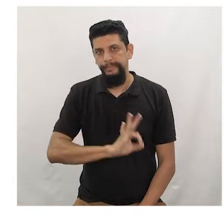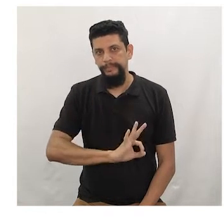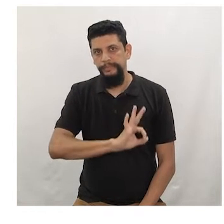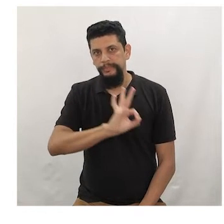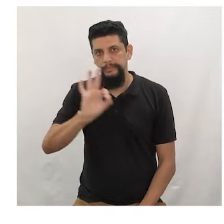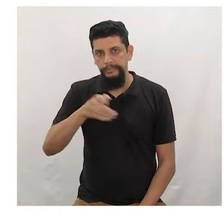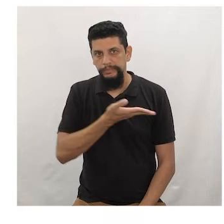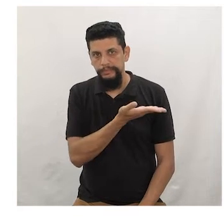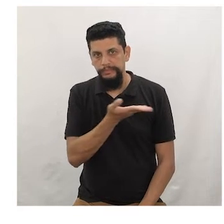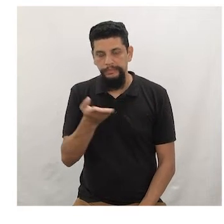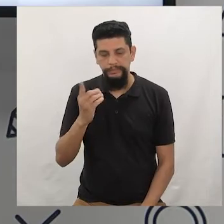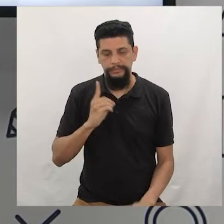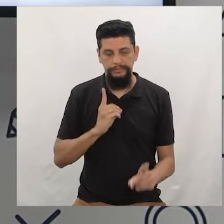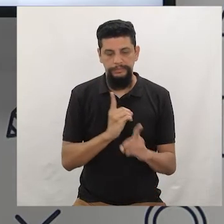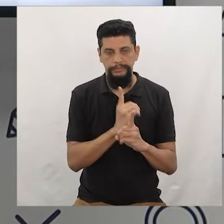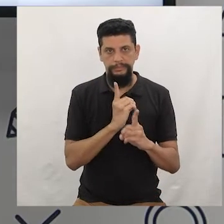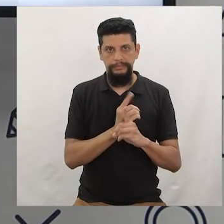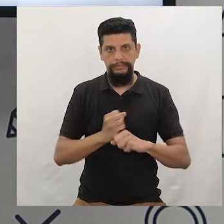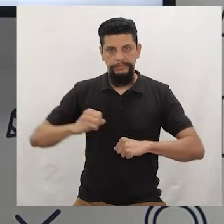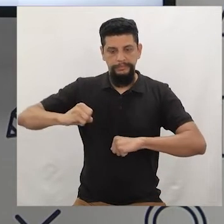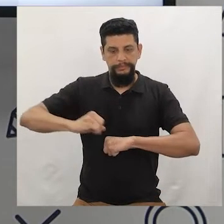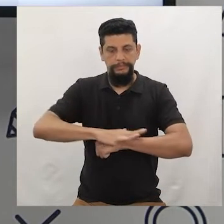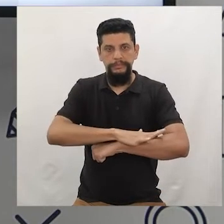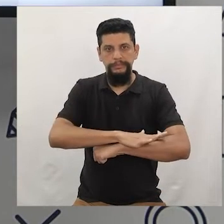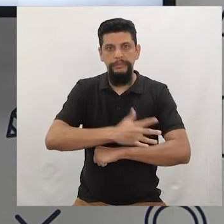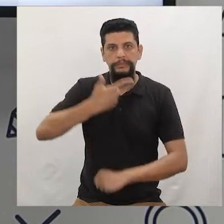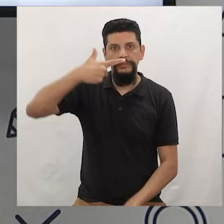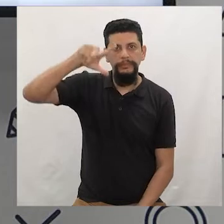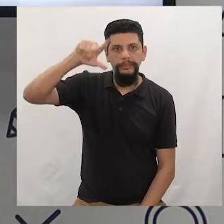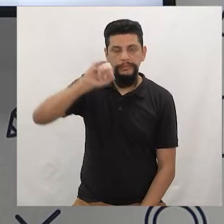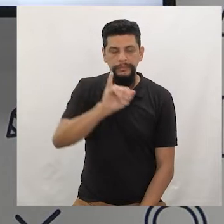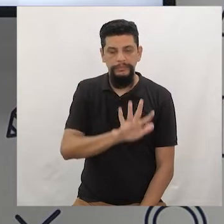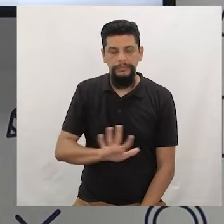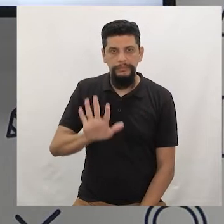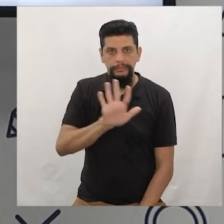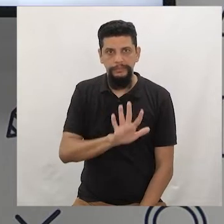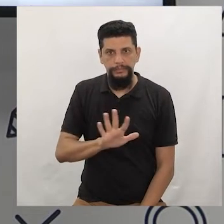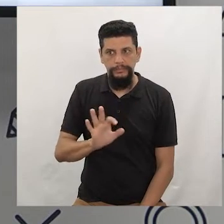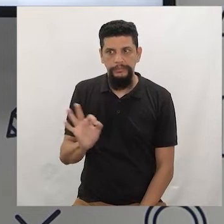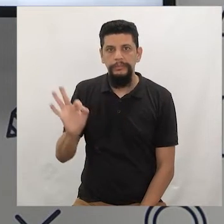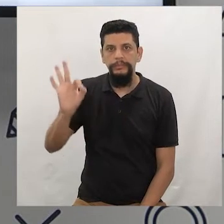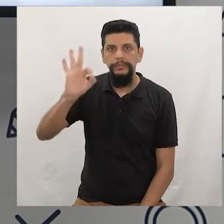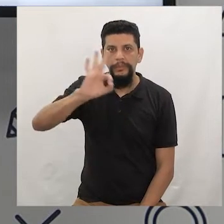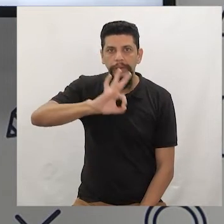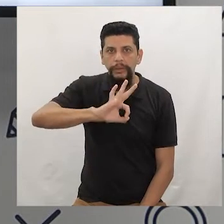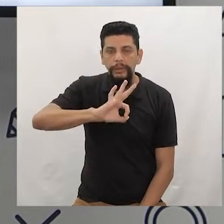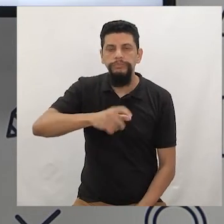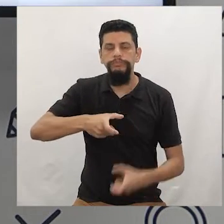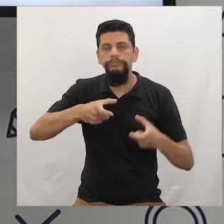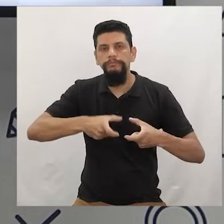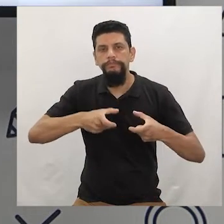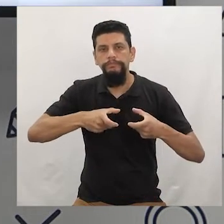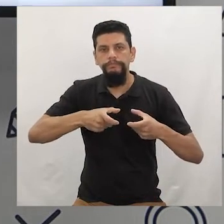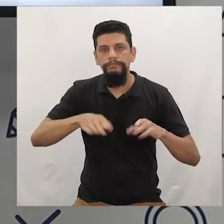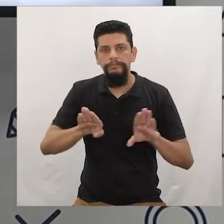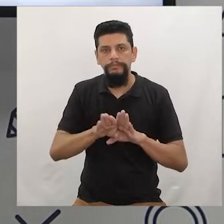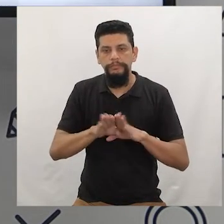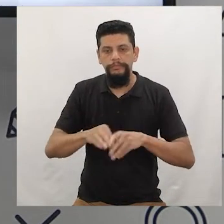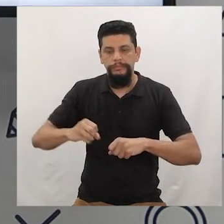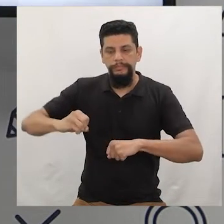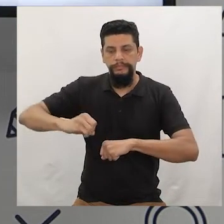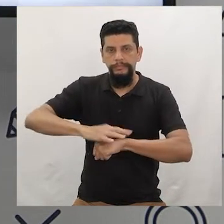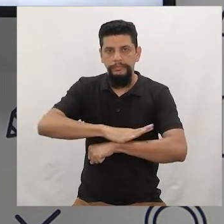Muito bem! Você encontrou essa sombra? E o próximo? O sol. Onde está o sol e